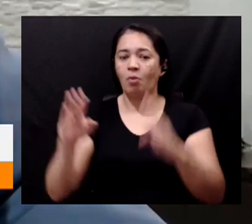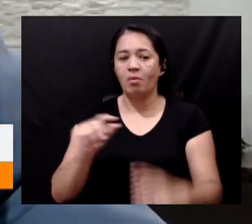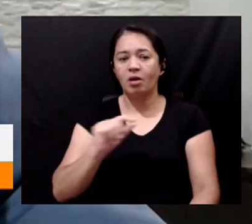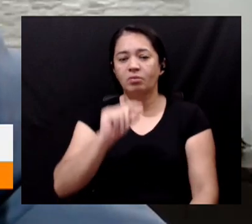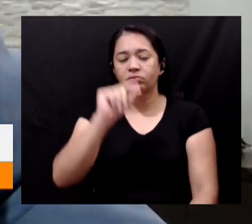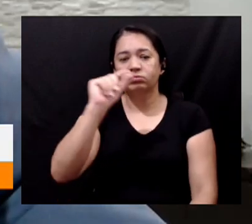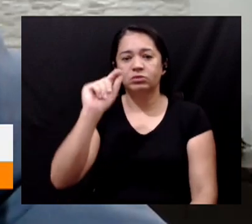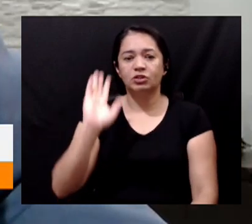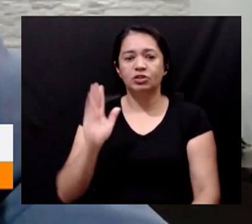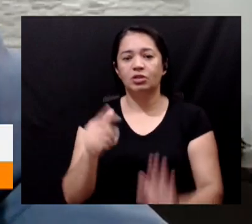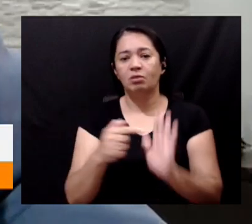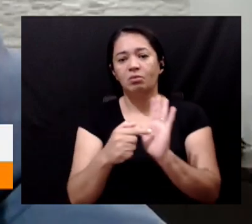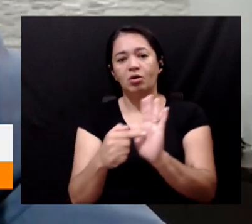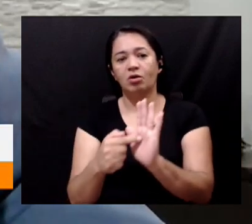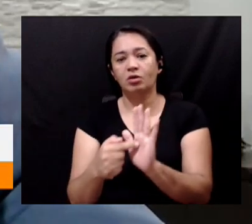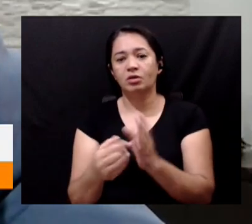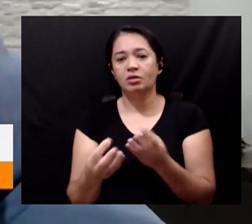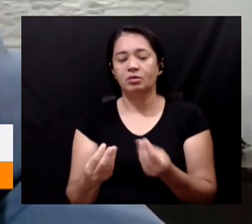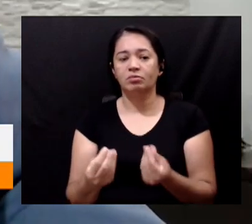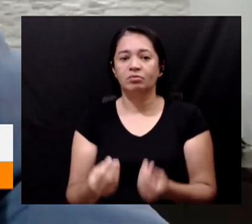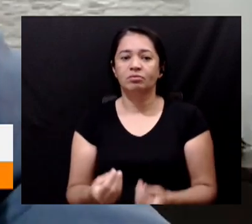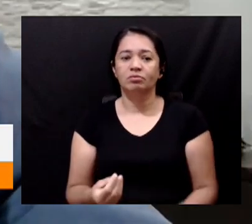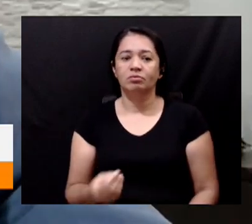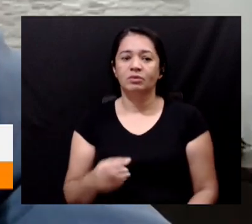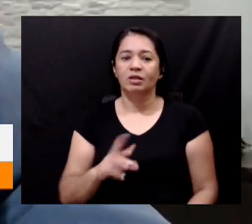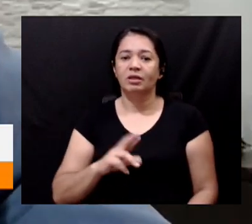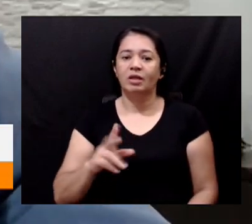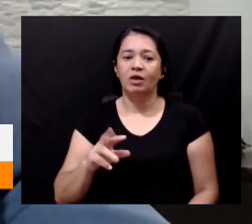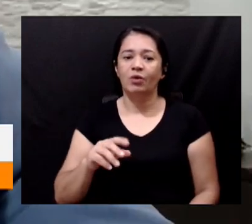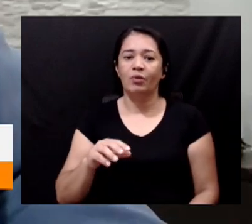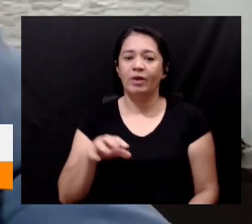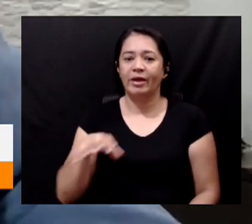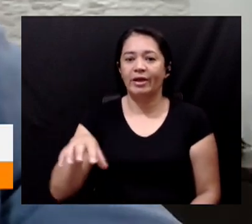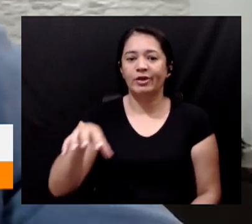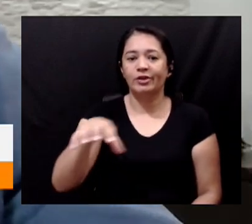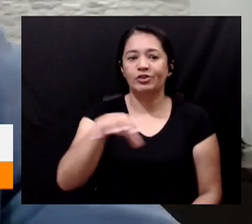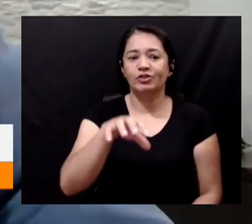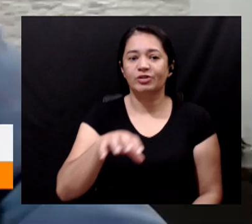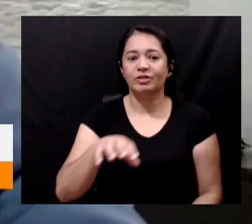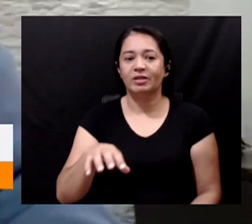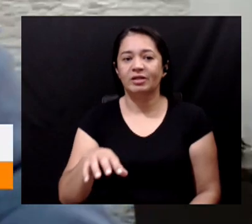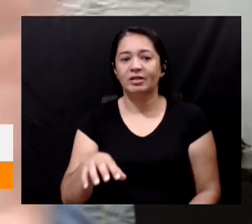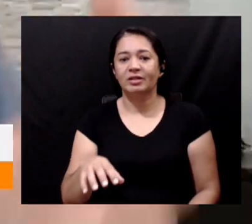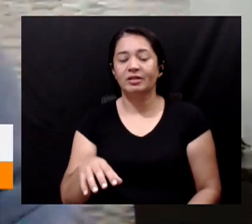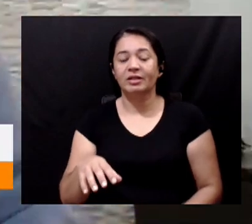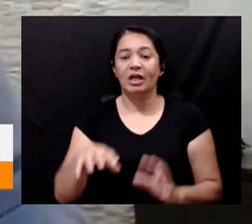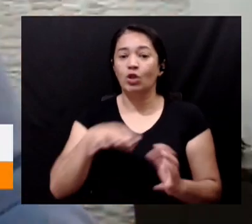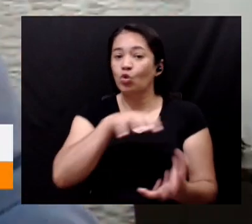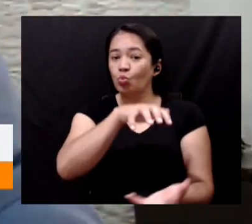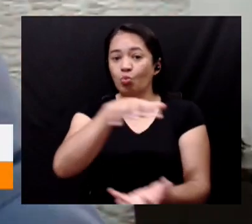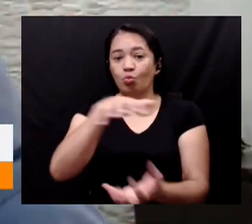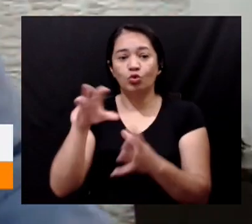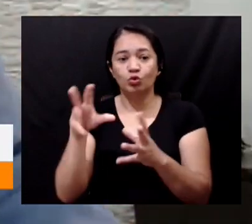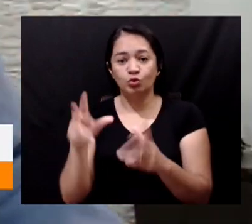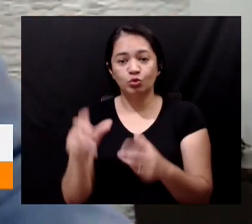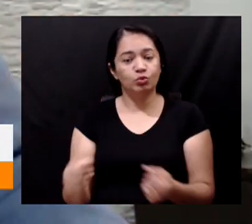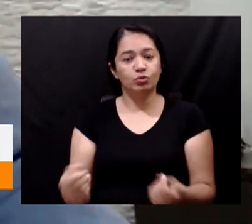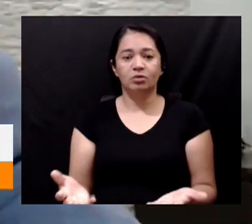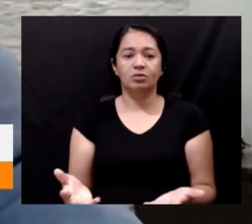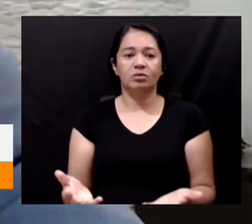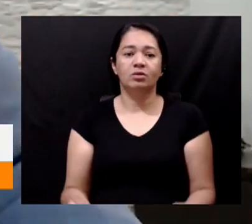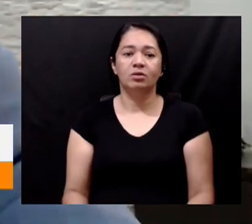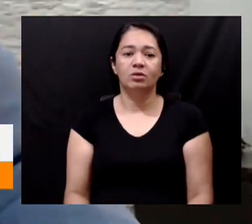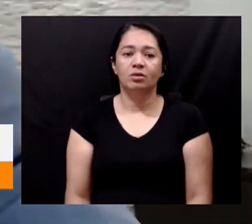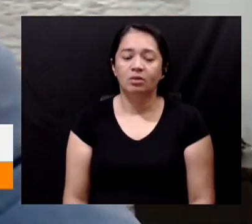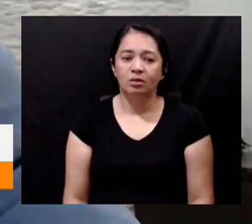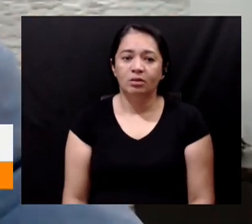que é algo que não é regional, é algo nacional e até internacional, né? Pela estatísticas,